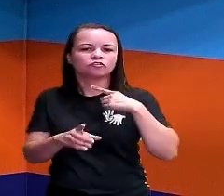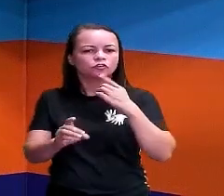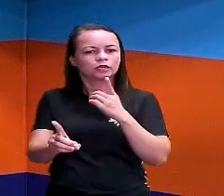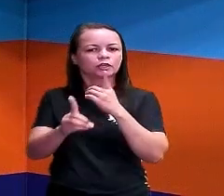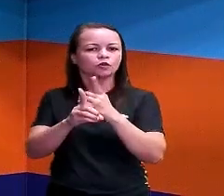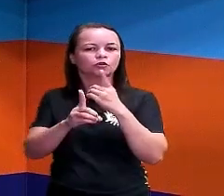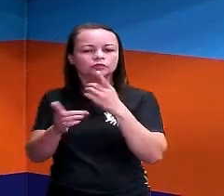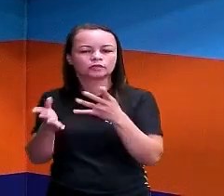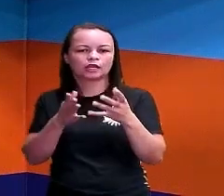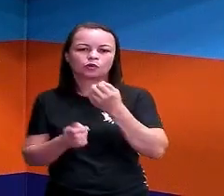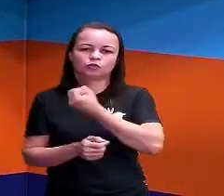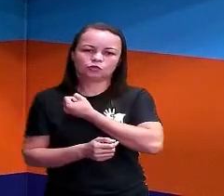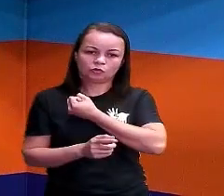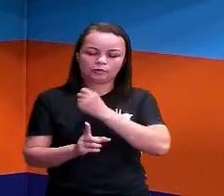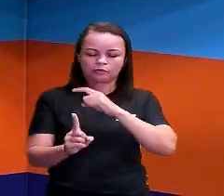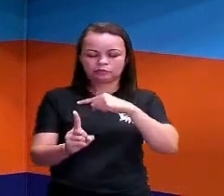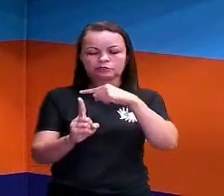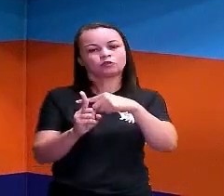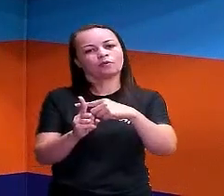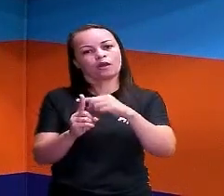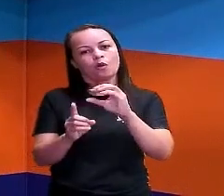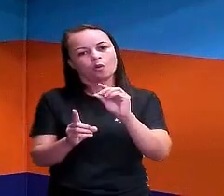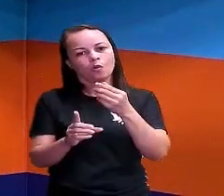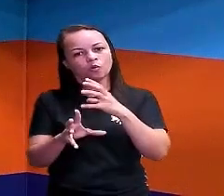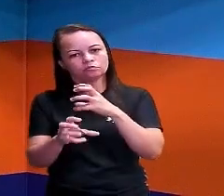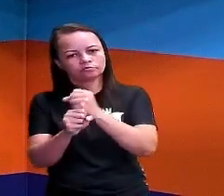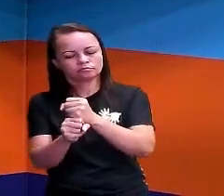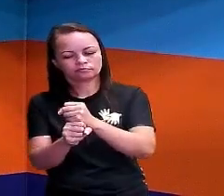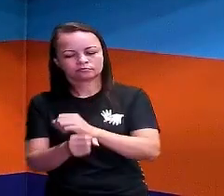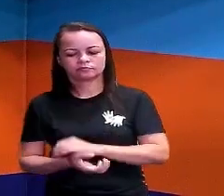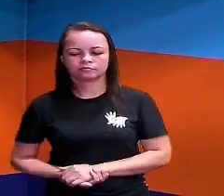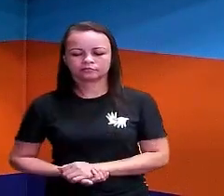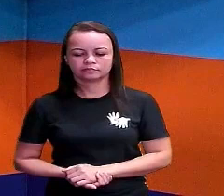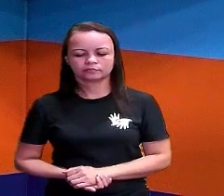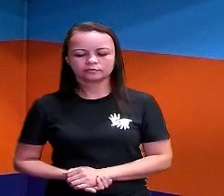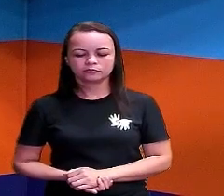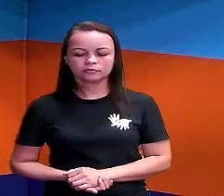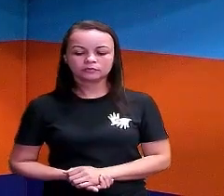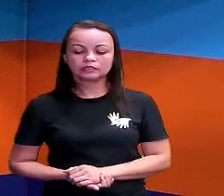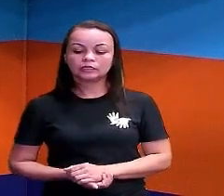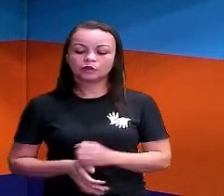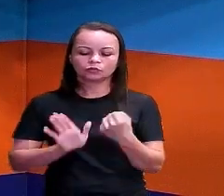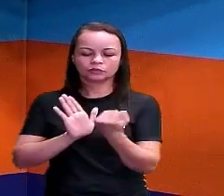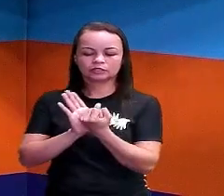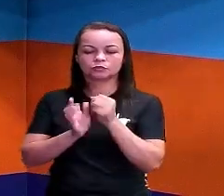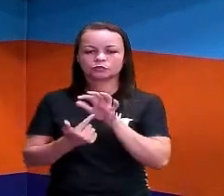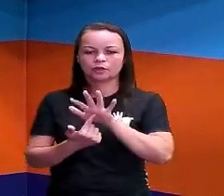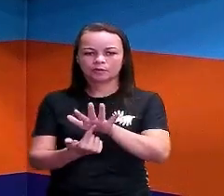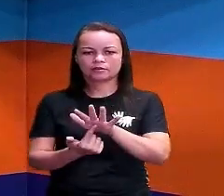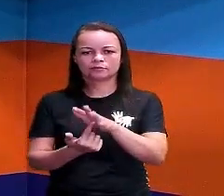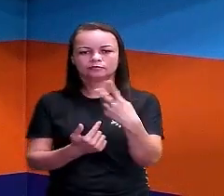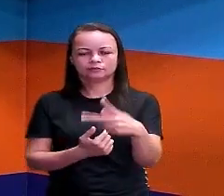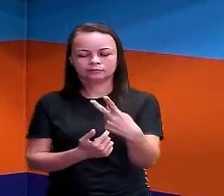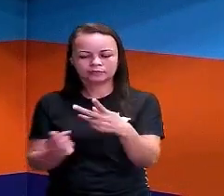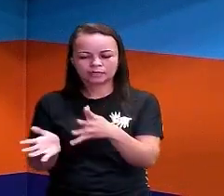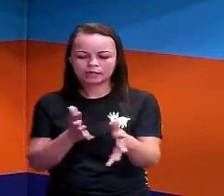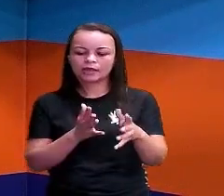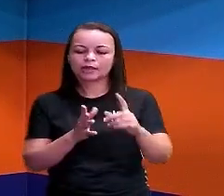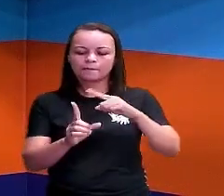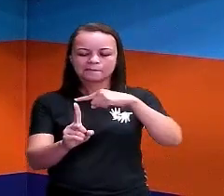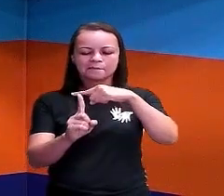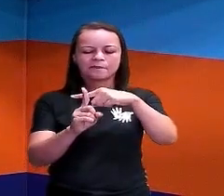chamo de soma ou total. Beleza? Então, o símbolo que representa a adição é o símbolo